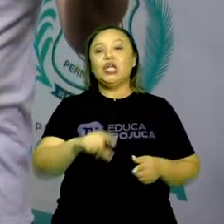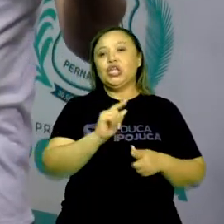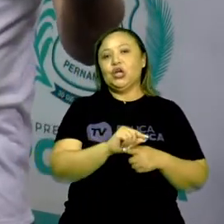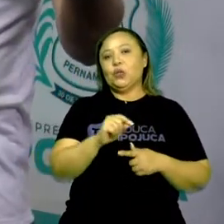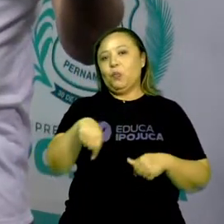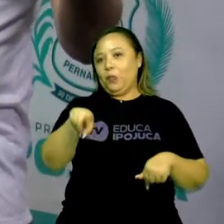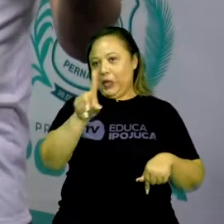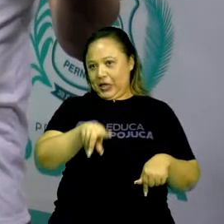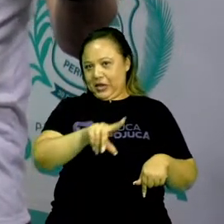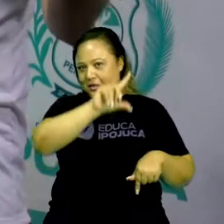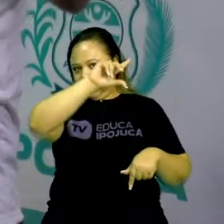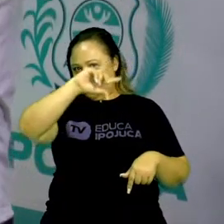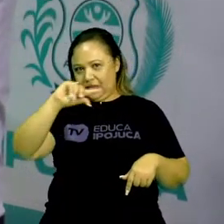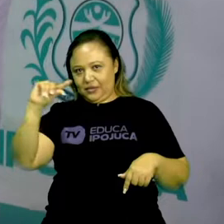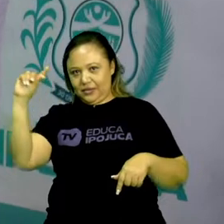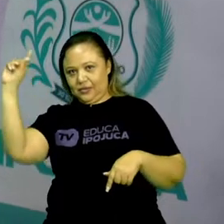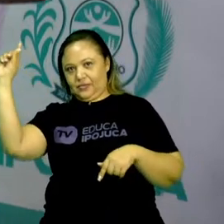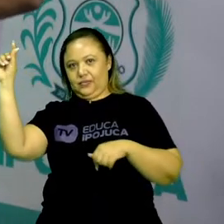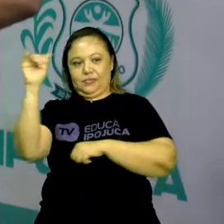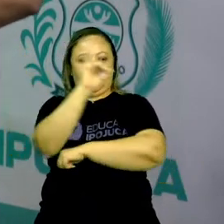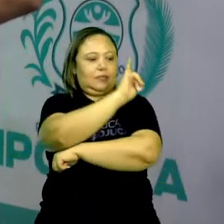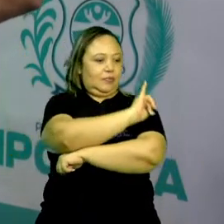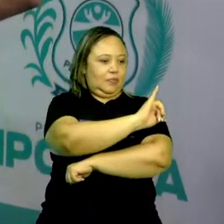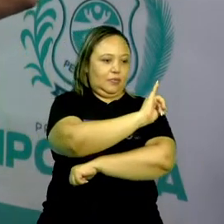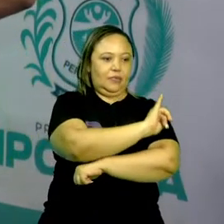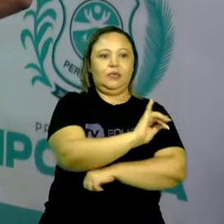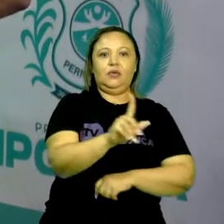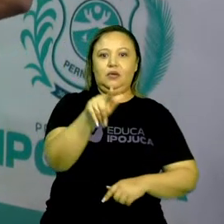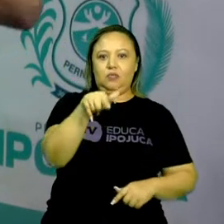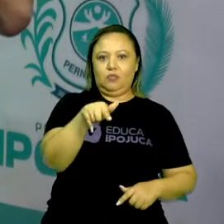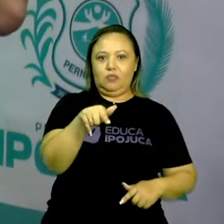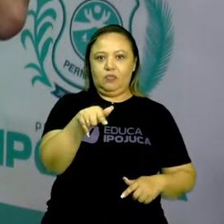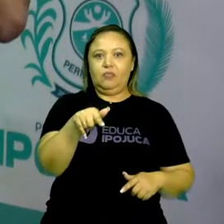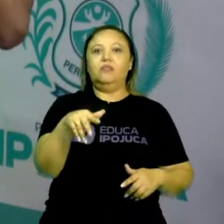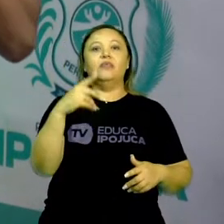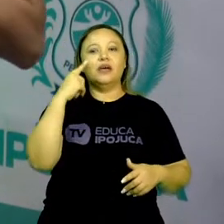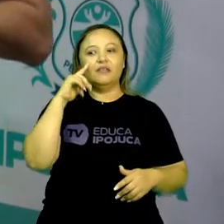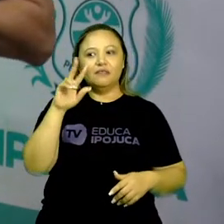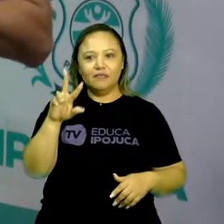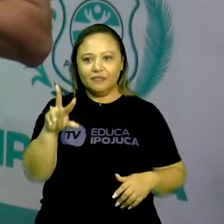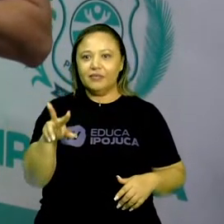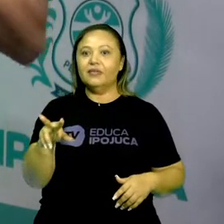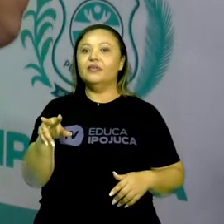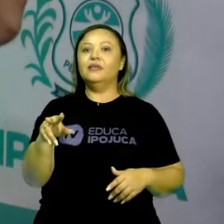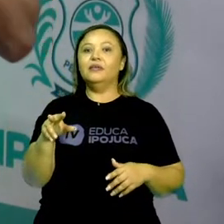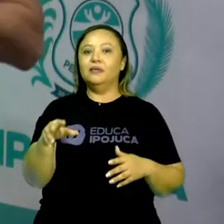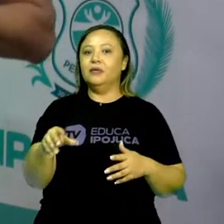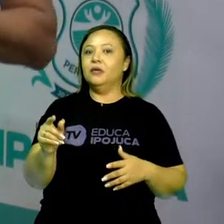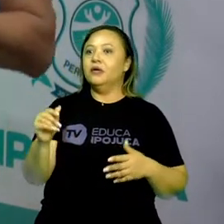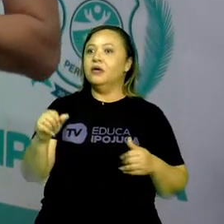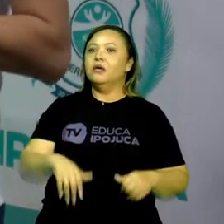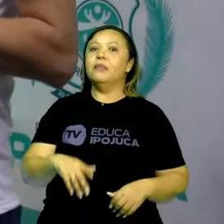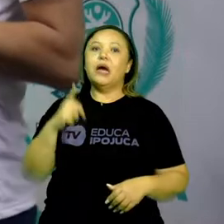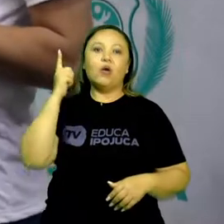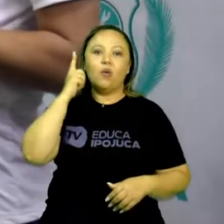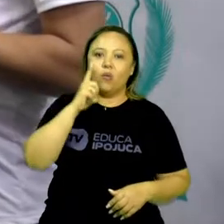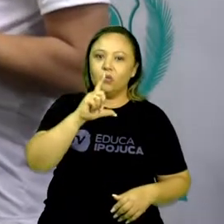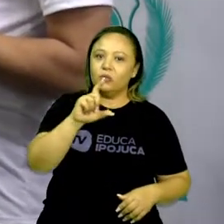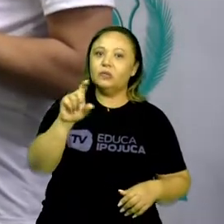lá fora para que o pessoal aqui dentro lhe reconheça. A gente precisa pensar sobre isso, né, precisa refletir sobre